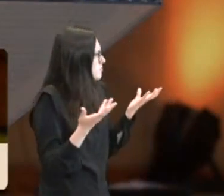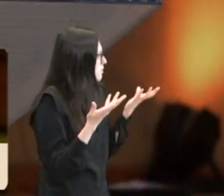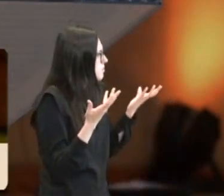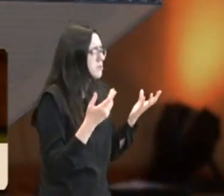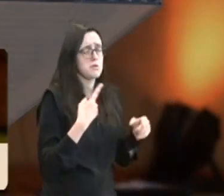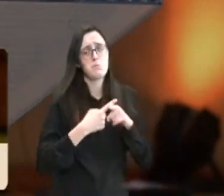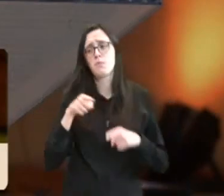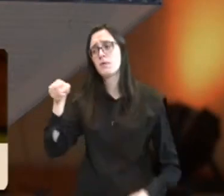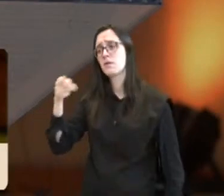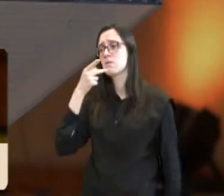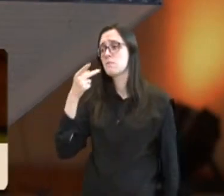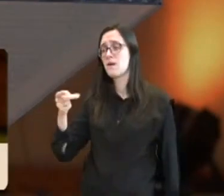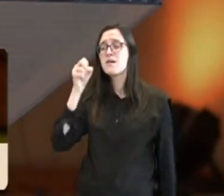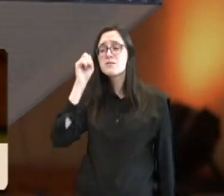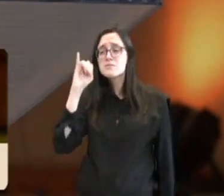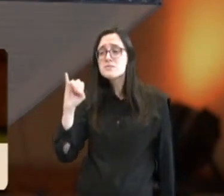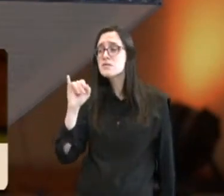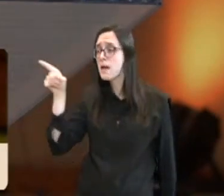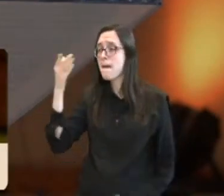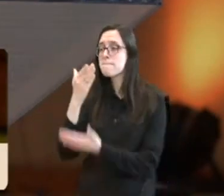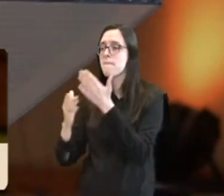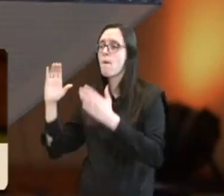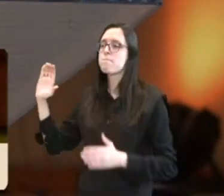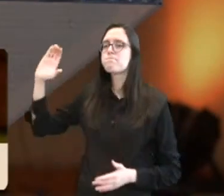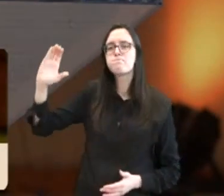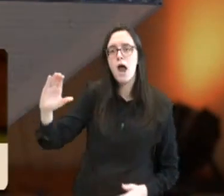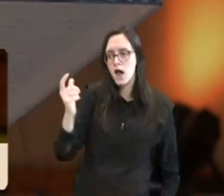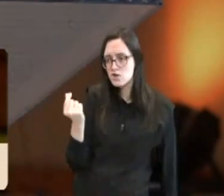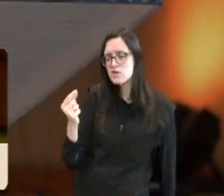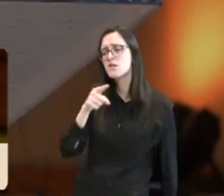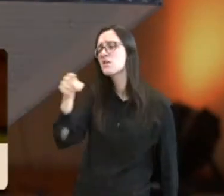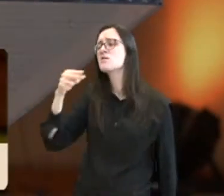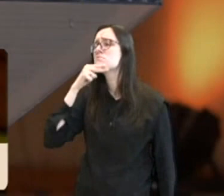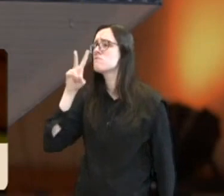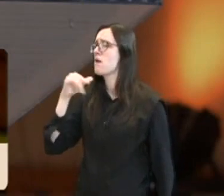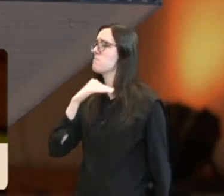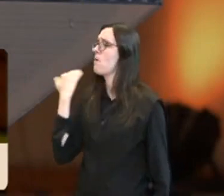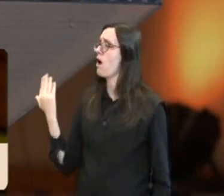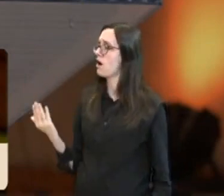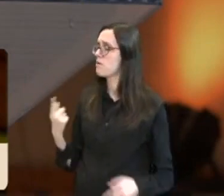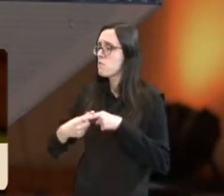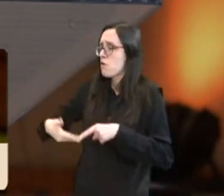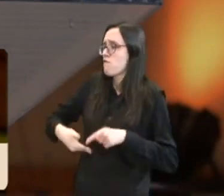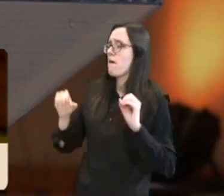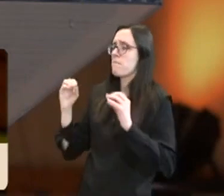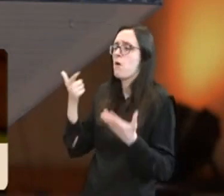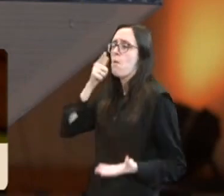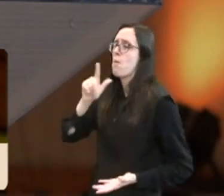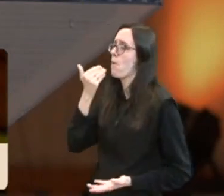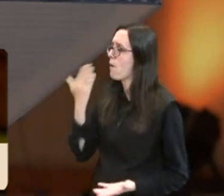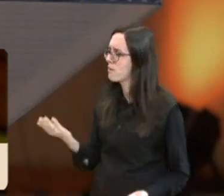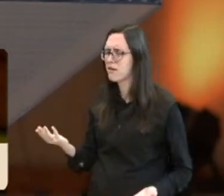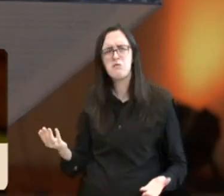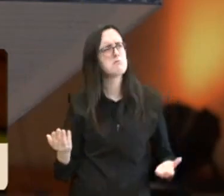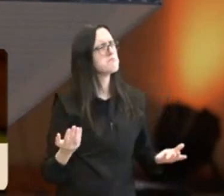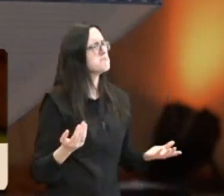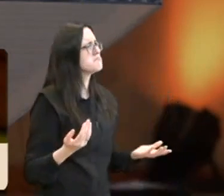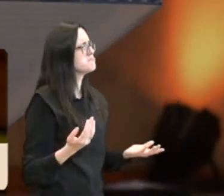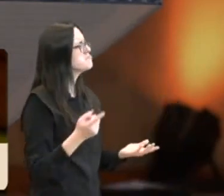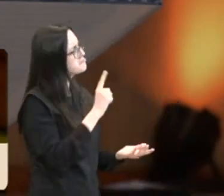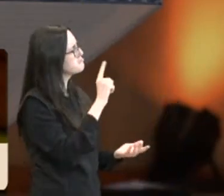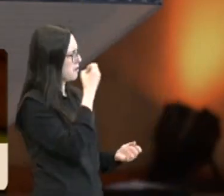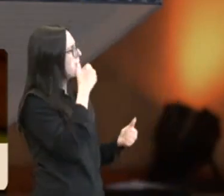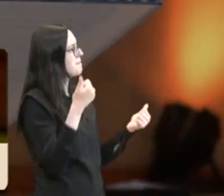irmão falou que se perdesse a pensão, seus netos iam morrer de fome. Não, pastor, está tudo bem.